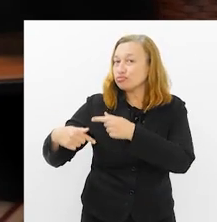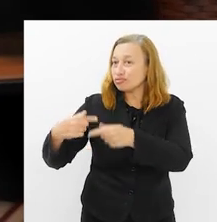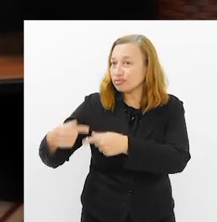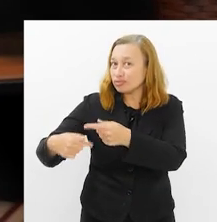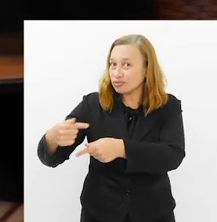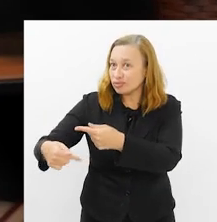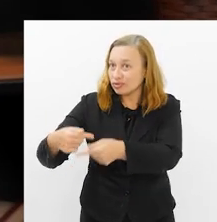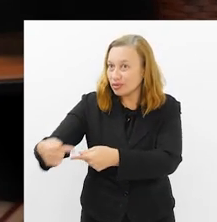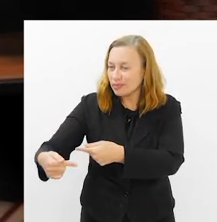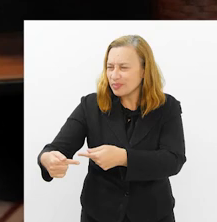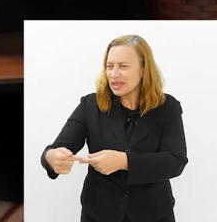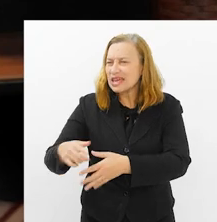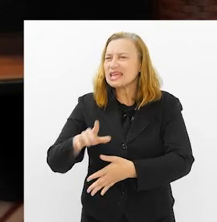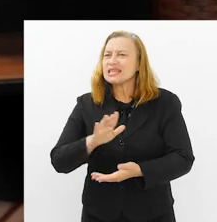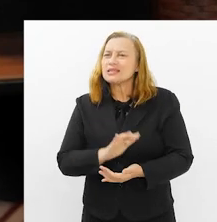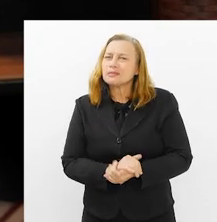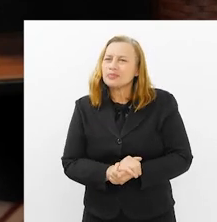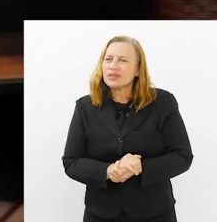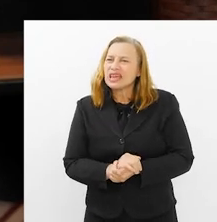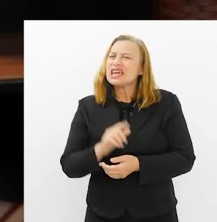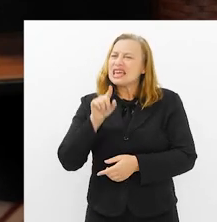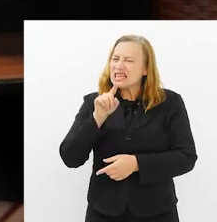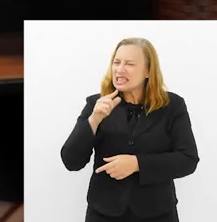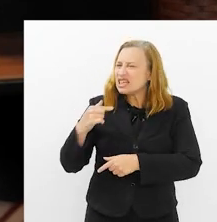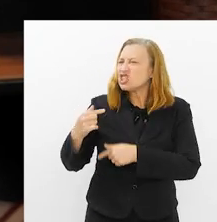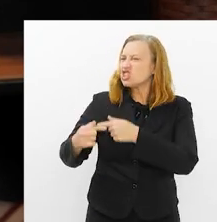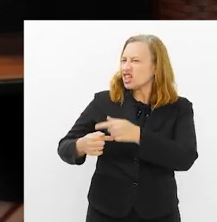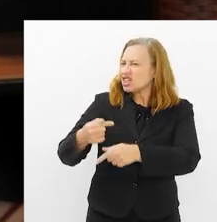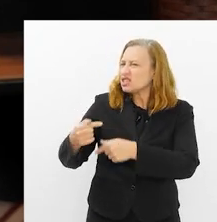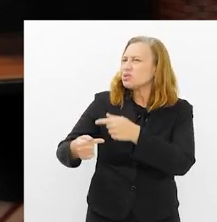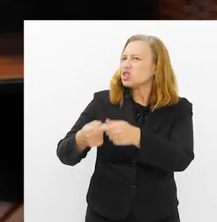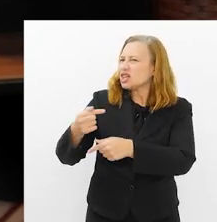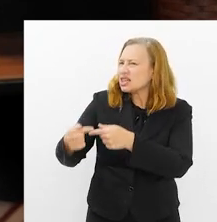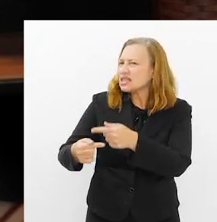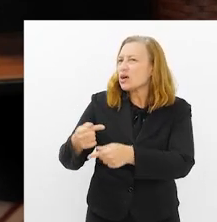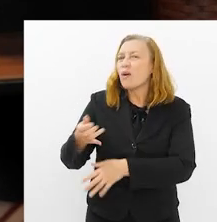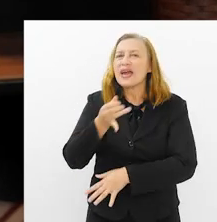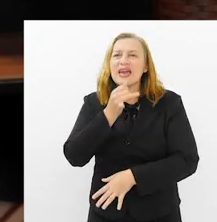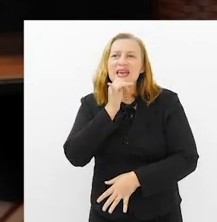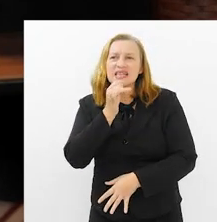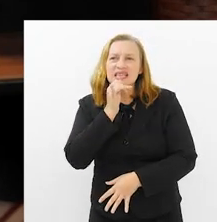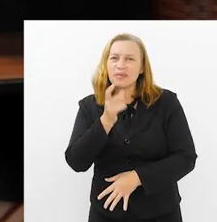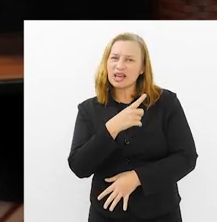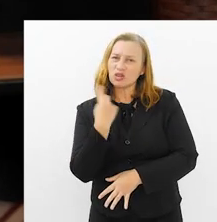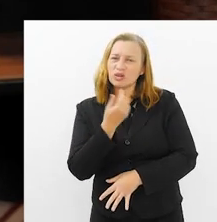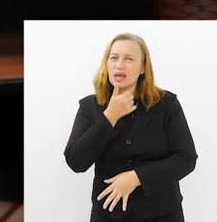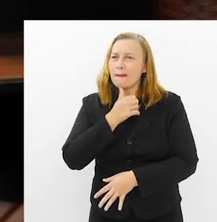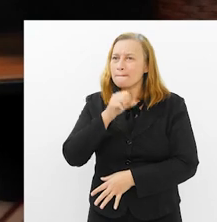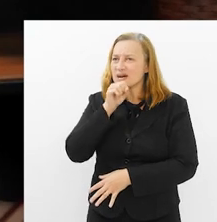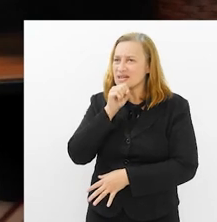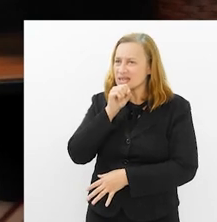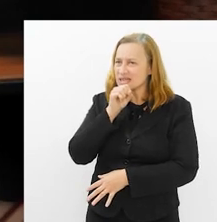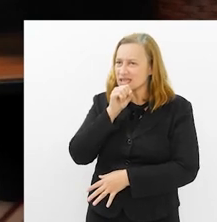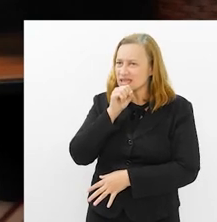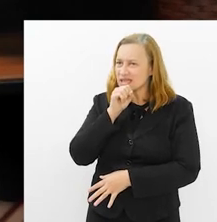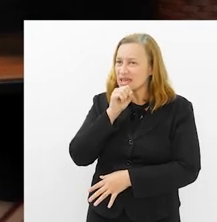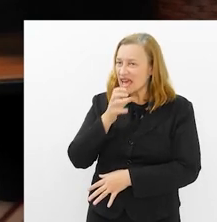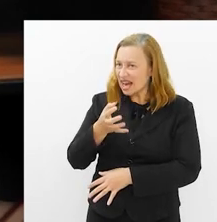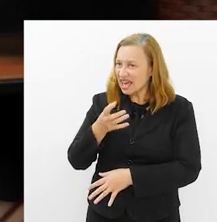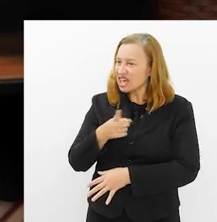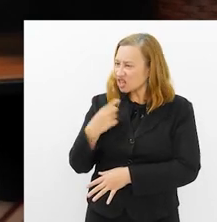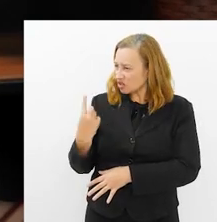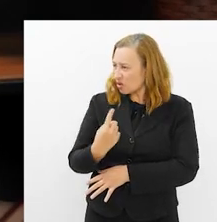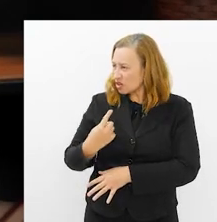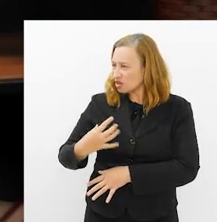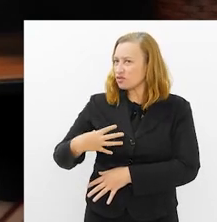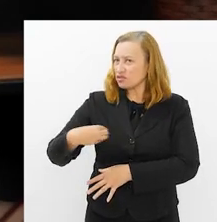nossas gerações. E será que isso passa de geração para geração? Por exemplo, as nossas mães, elas querem que